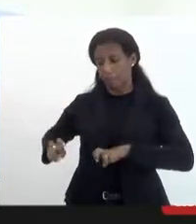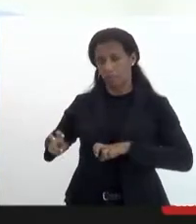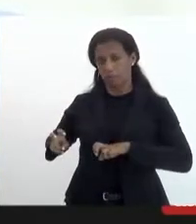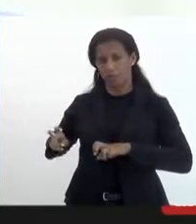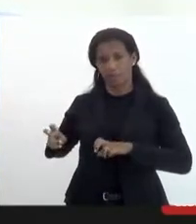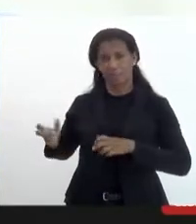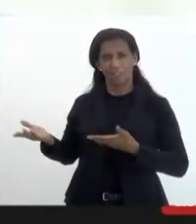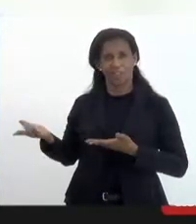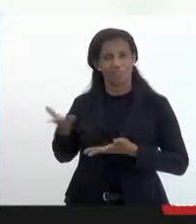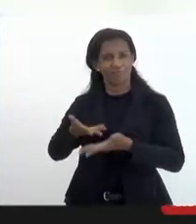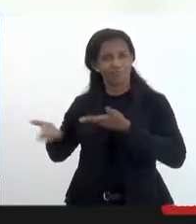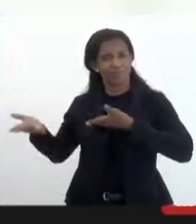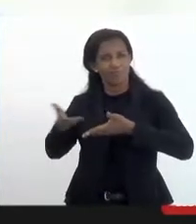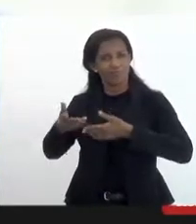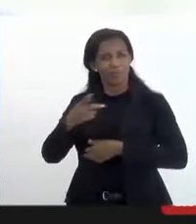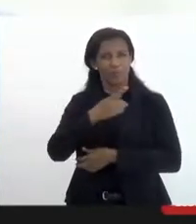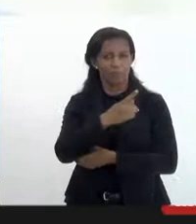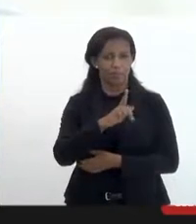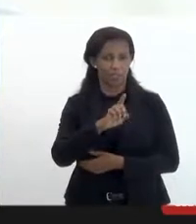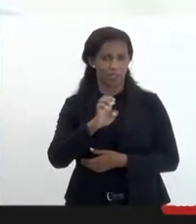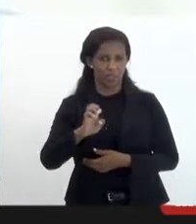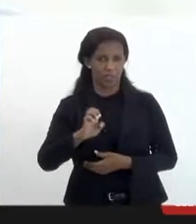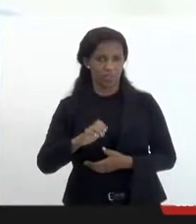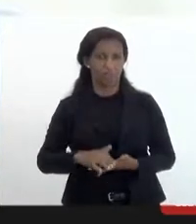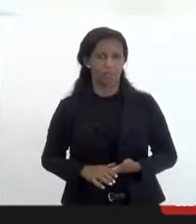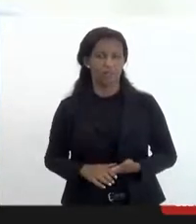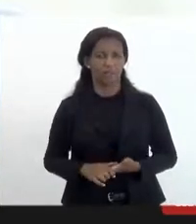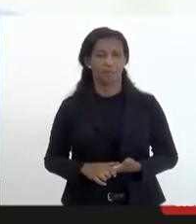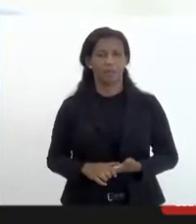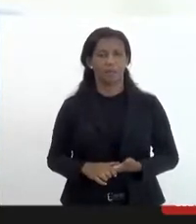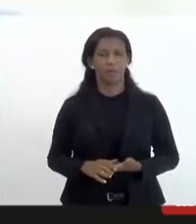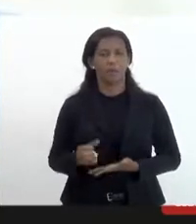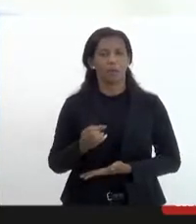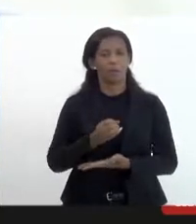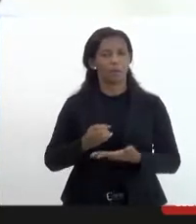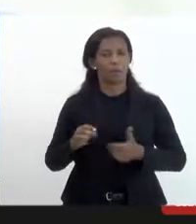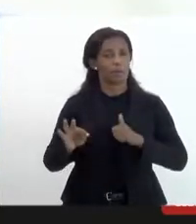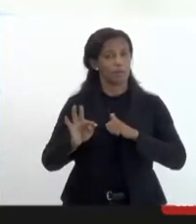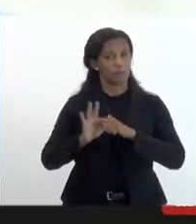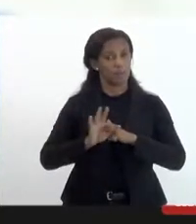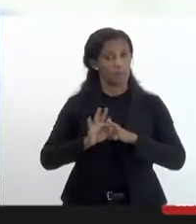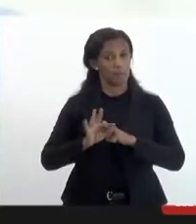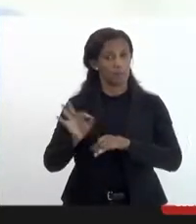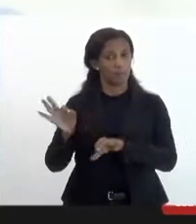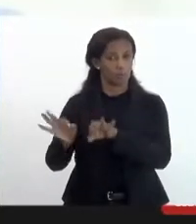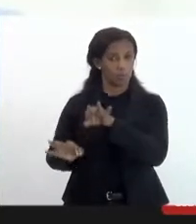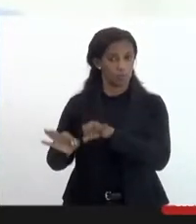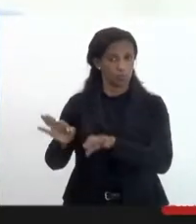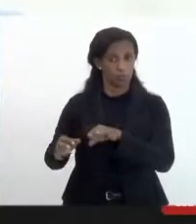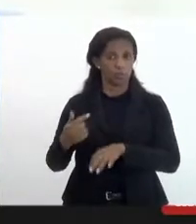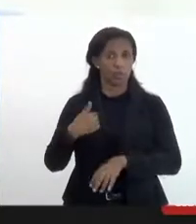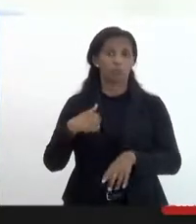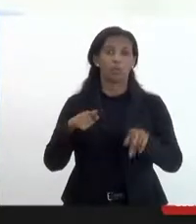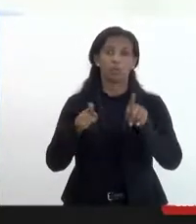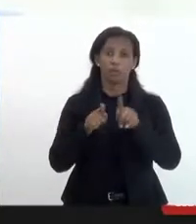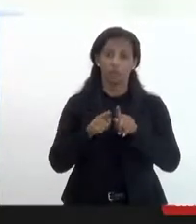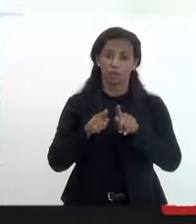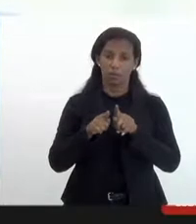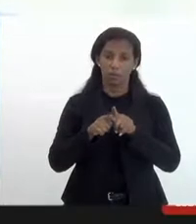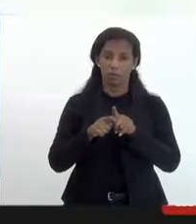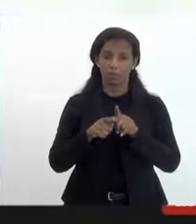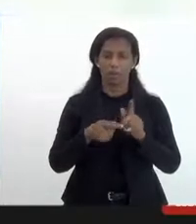a Procuradoria, base técnica e jurídica, né? Eu também vou lhe formular